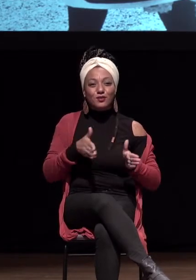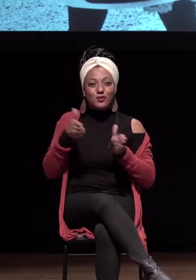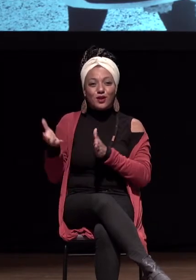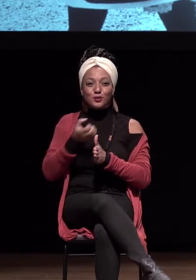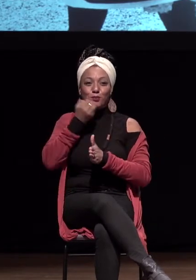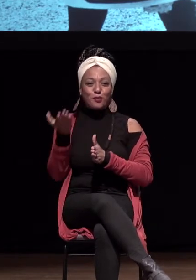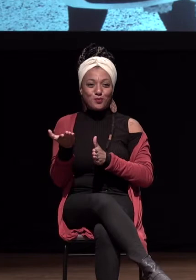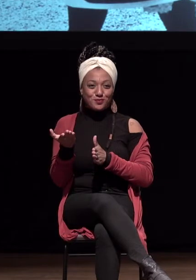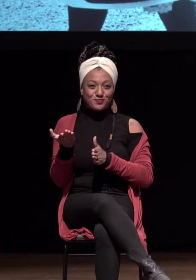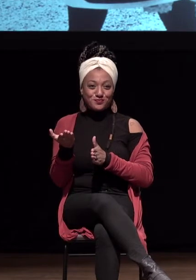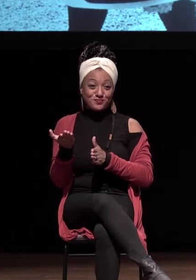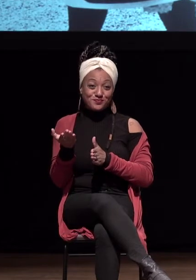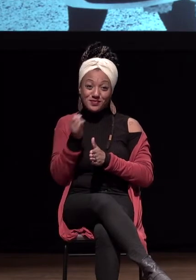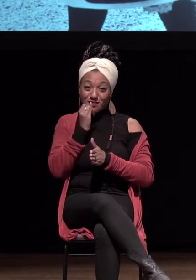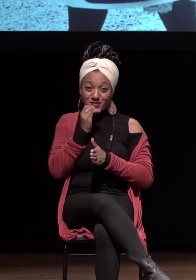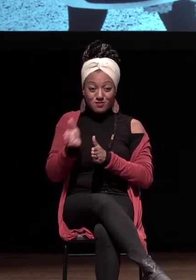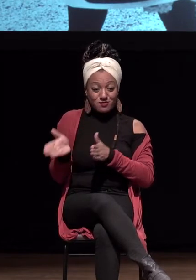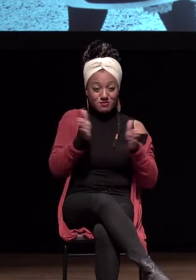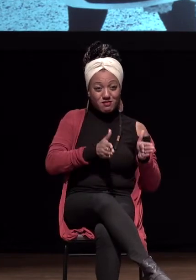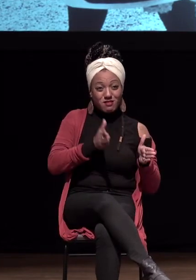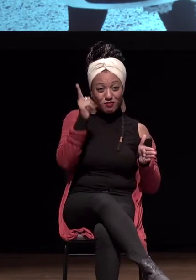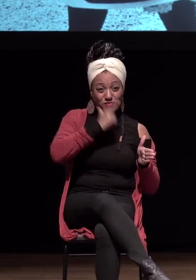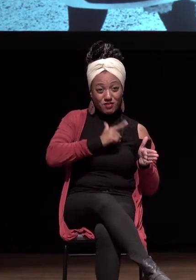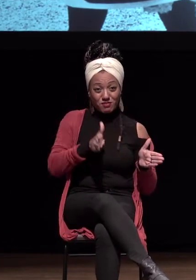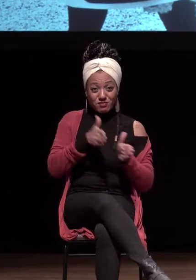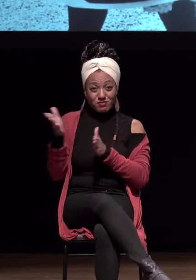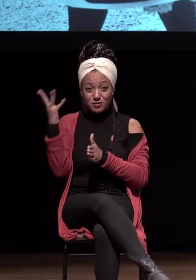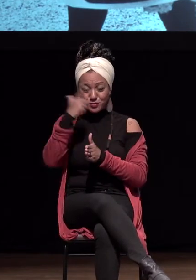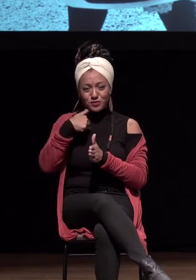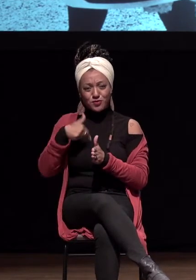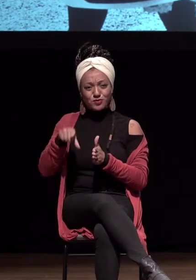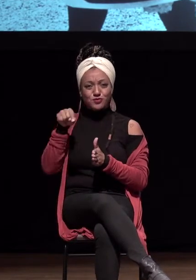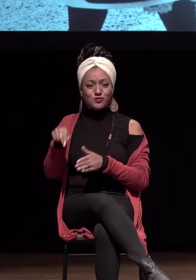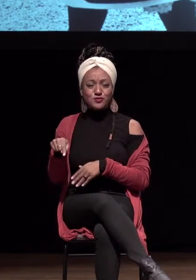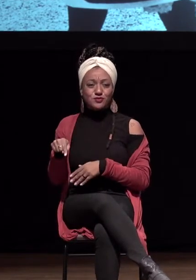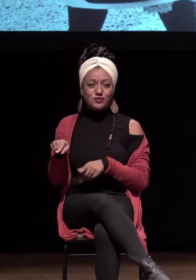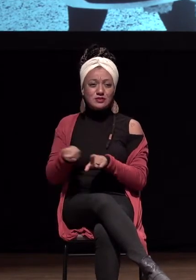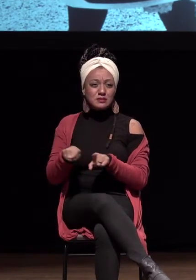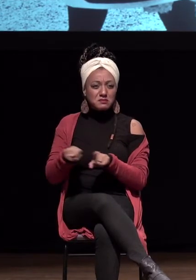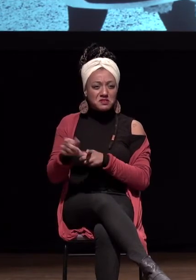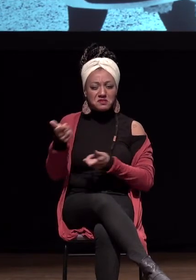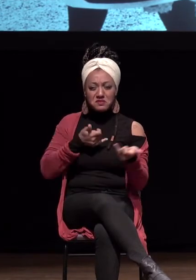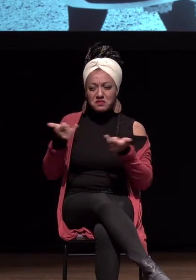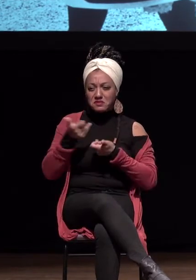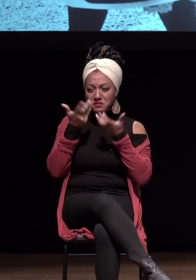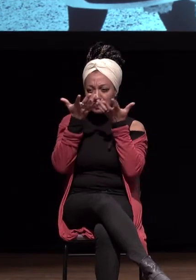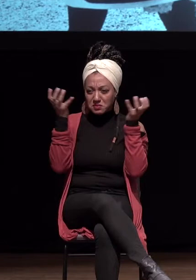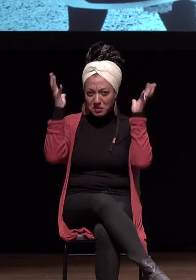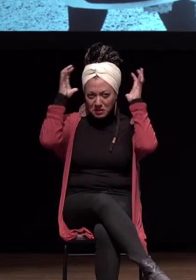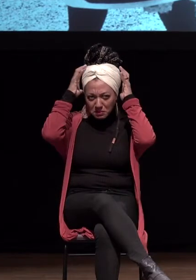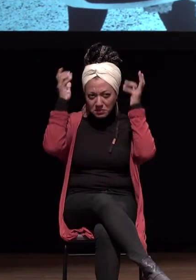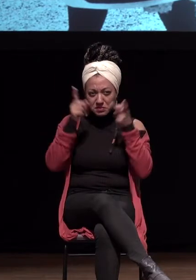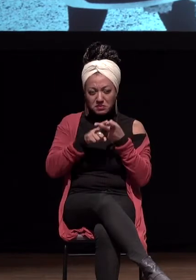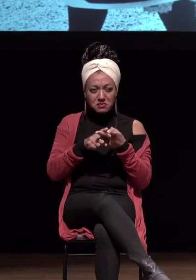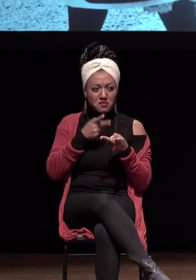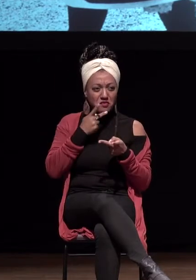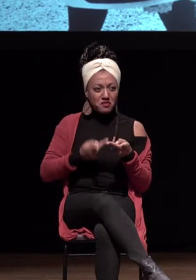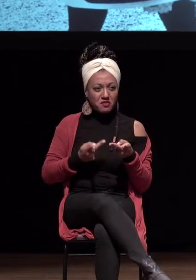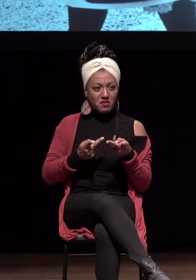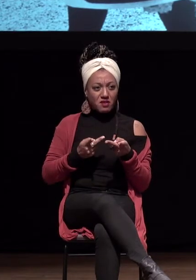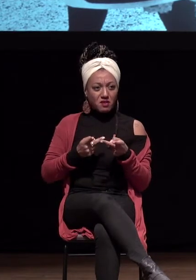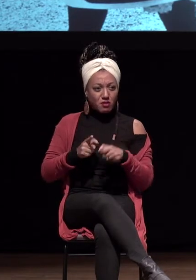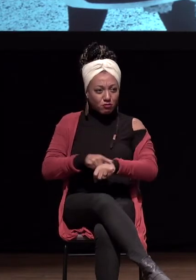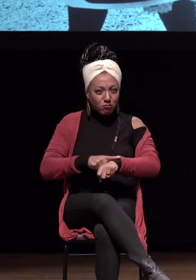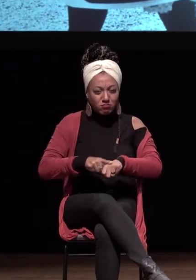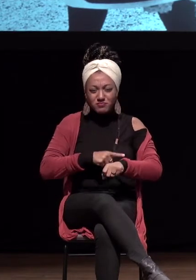gente é bonito. Quem falou que a gente é feio? E também falo do nosso cabelo, falo da gente, falo de